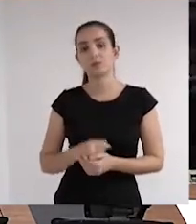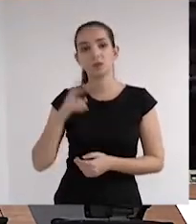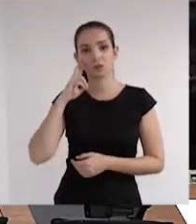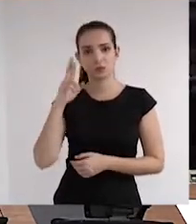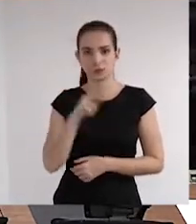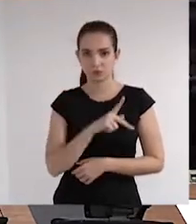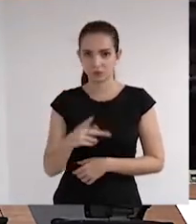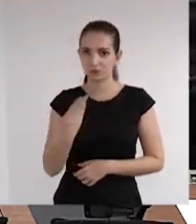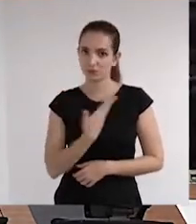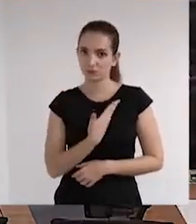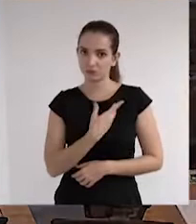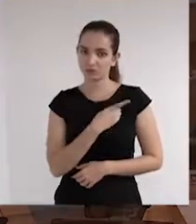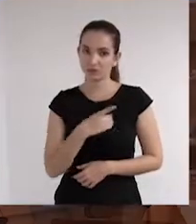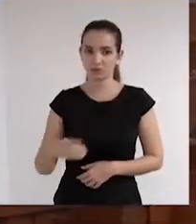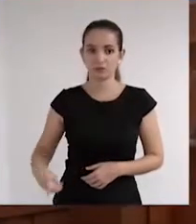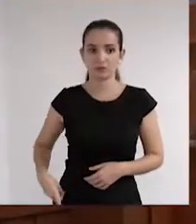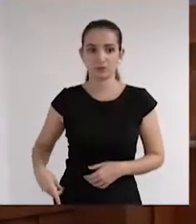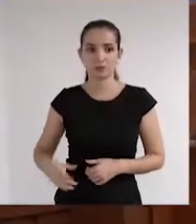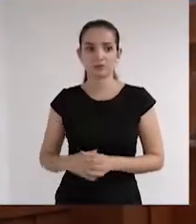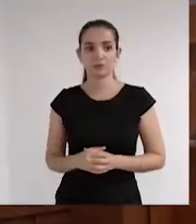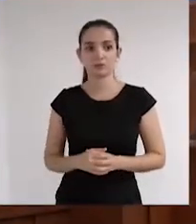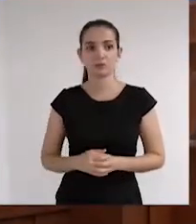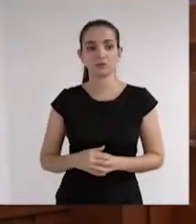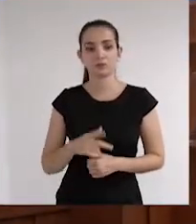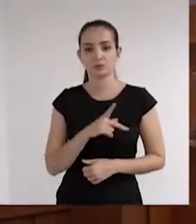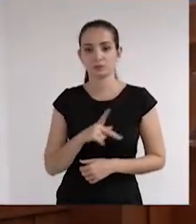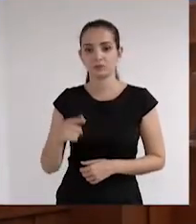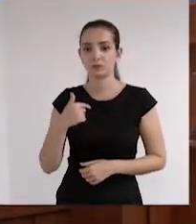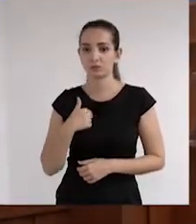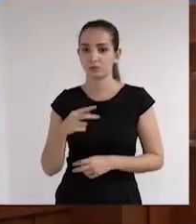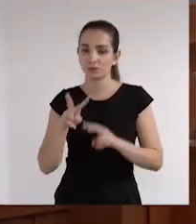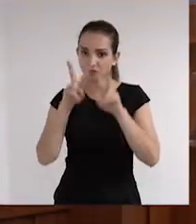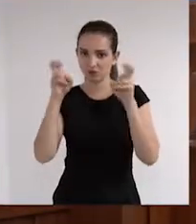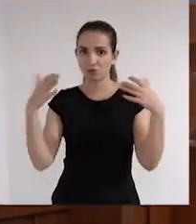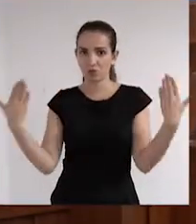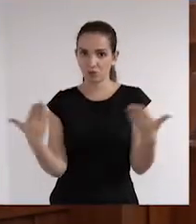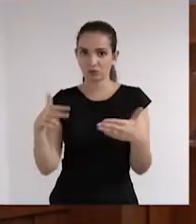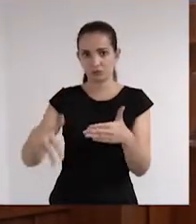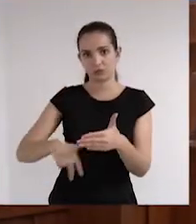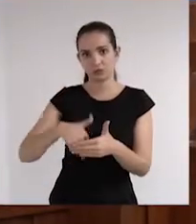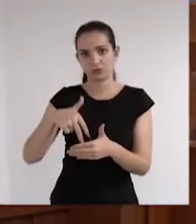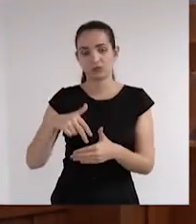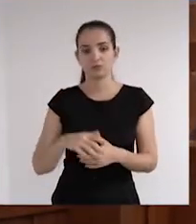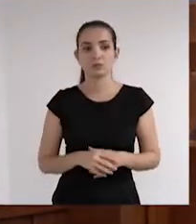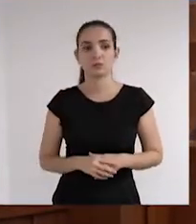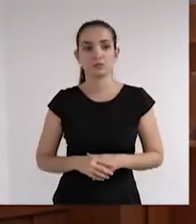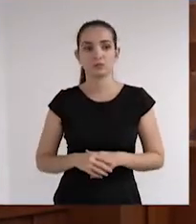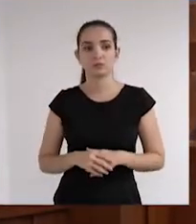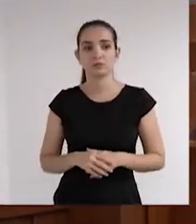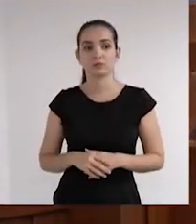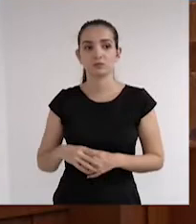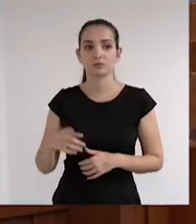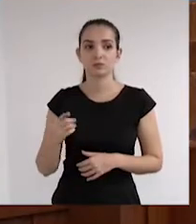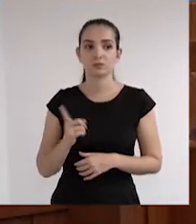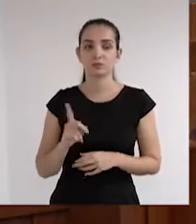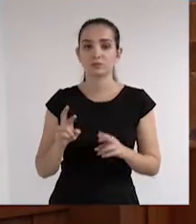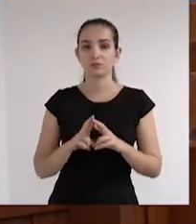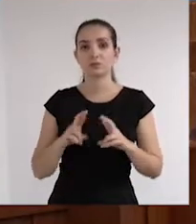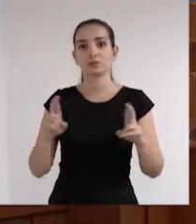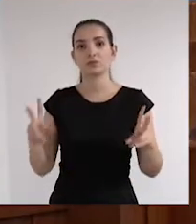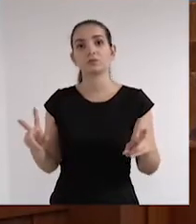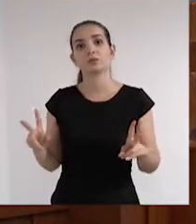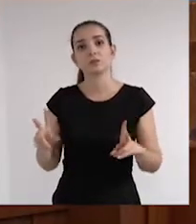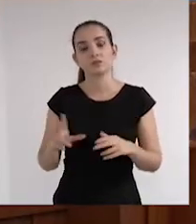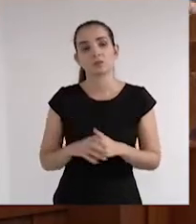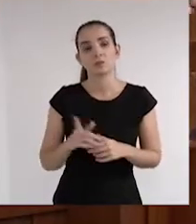Senhor presidente, colegas deputados. Senhor presidente, o tema que me traz à tribuna não é muito diferente, não é o mesmo, mas não